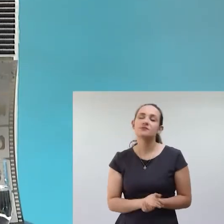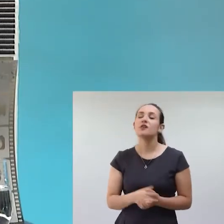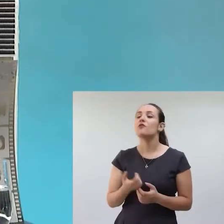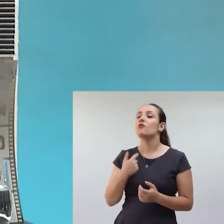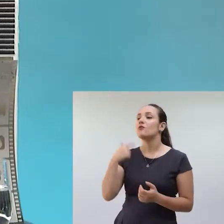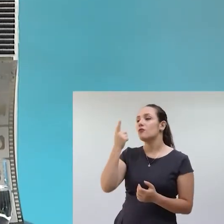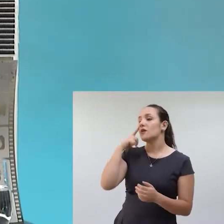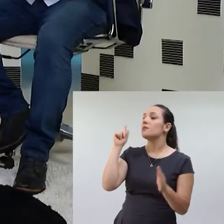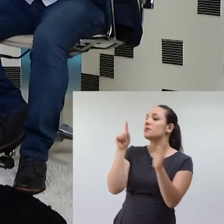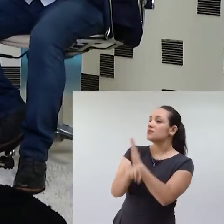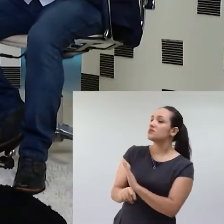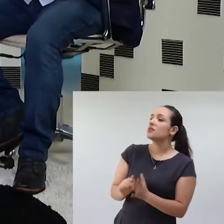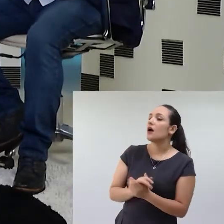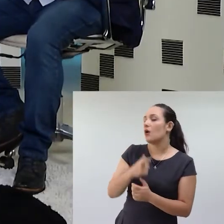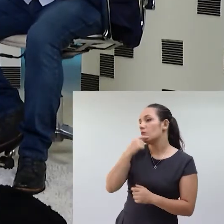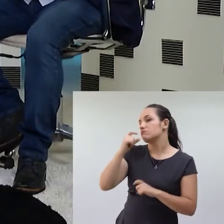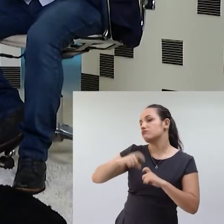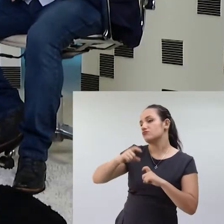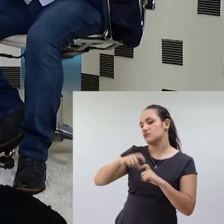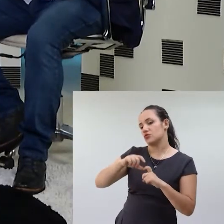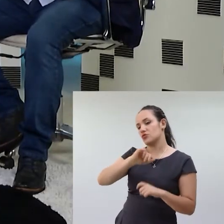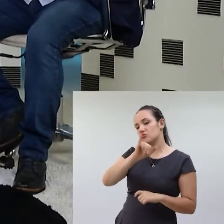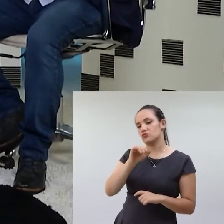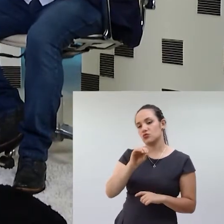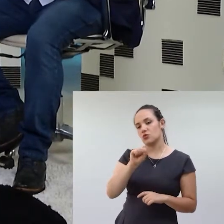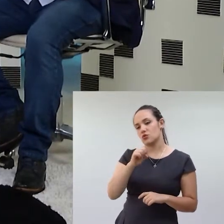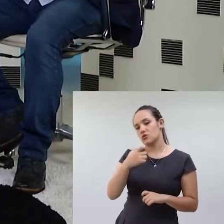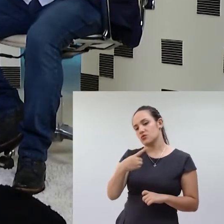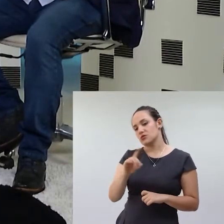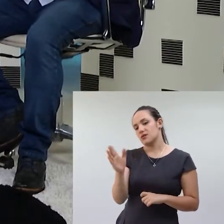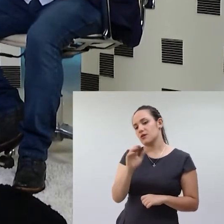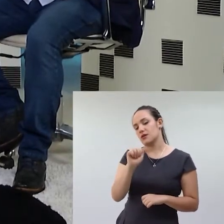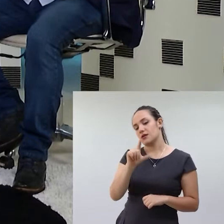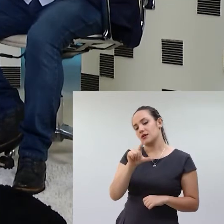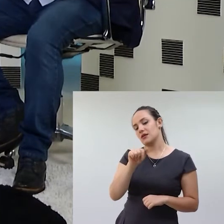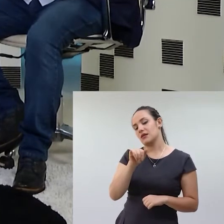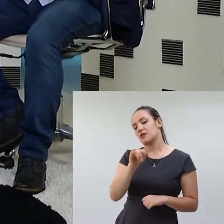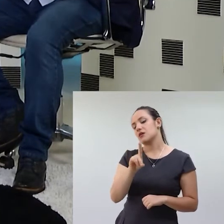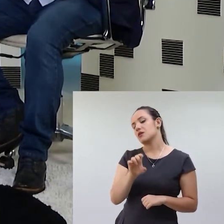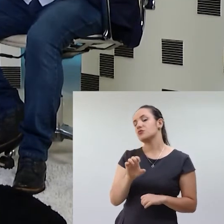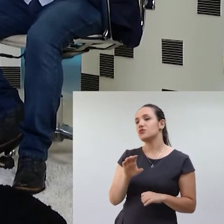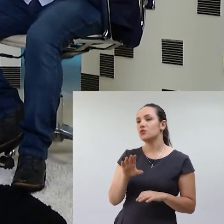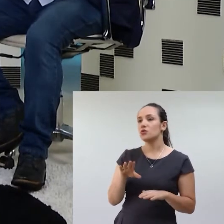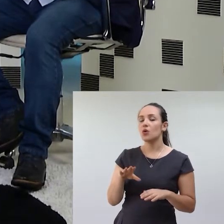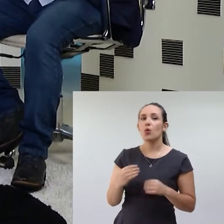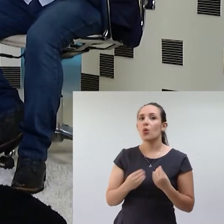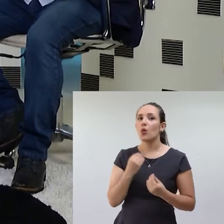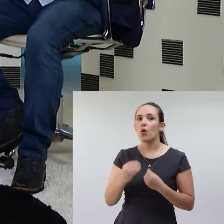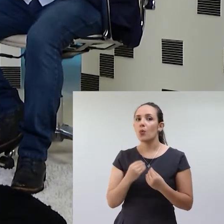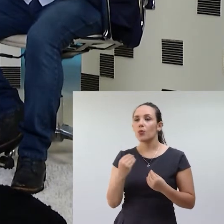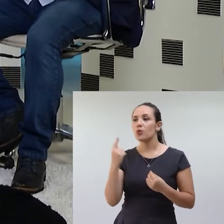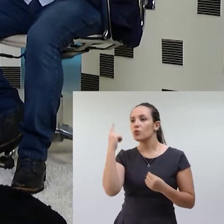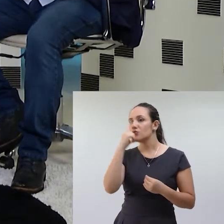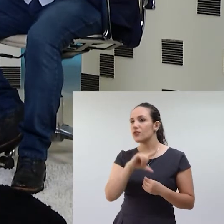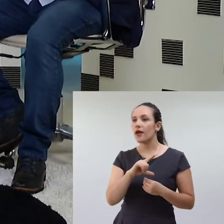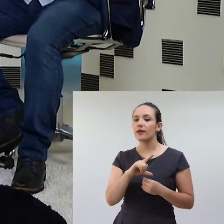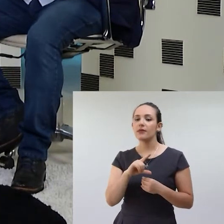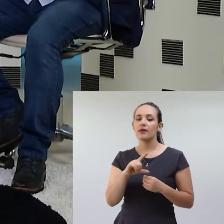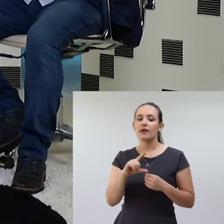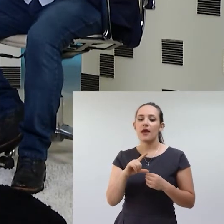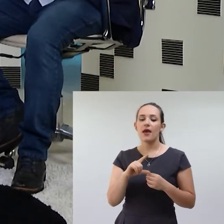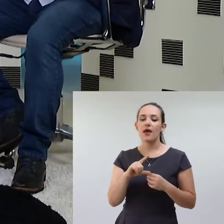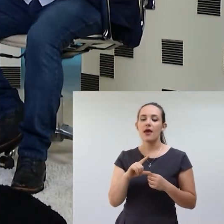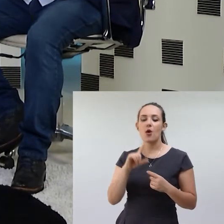do nosso entrevistado que está por live, o doutor José Alaide Lopes. Doutor, como que essas ações, essas campanhas têm chegado